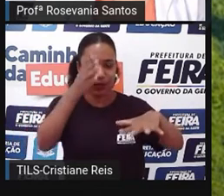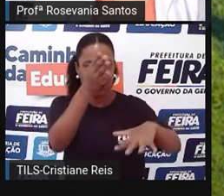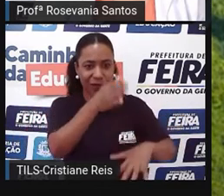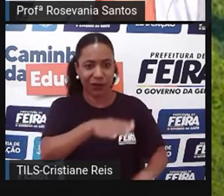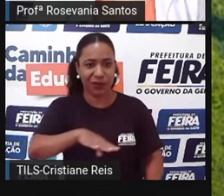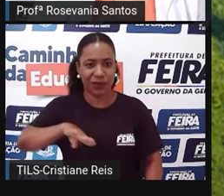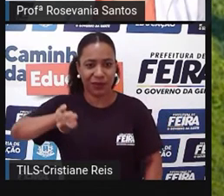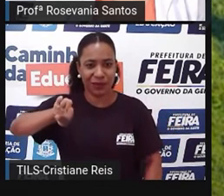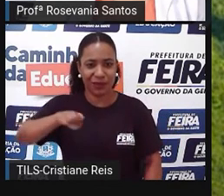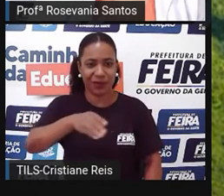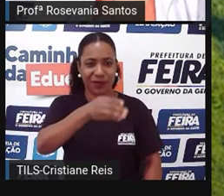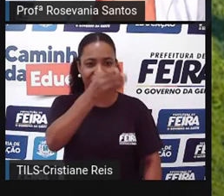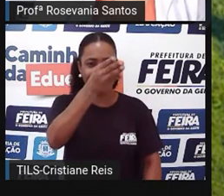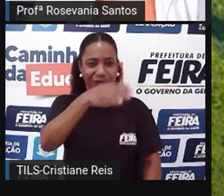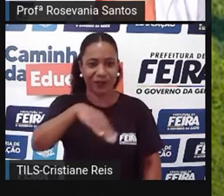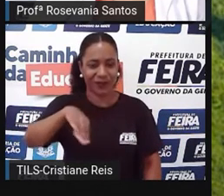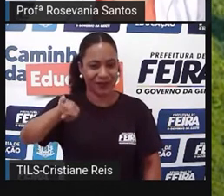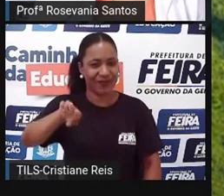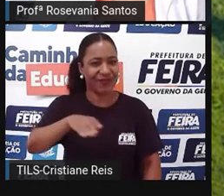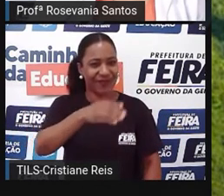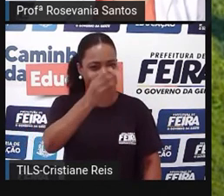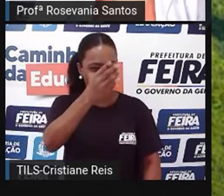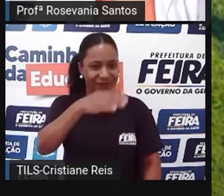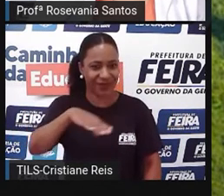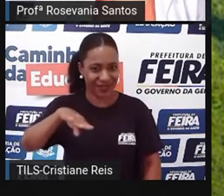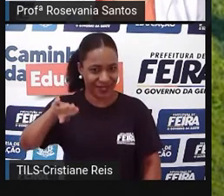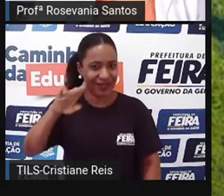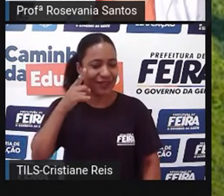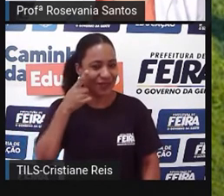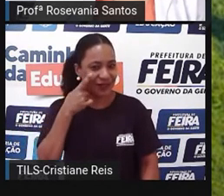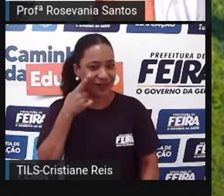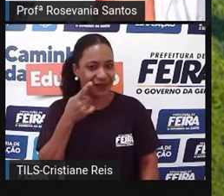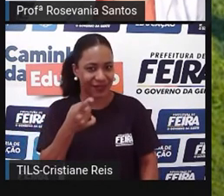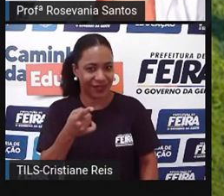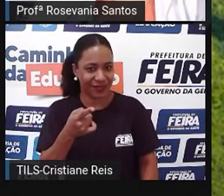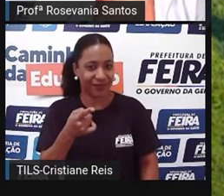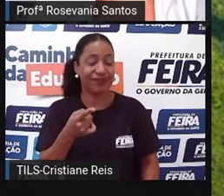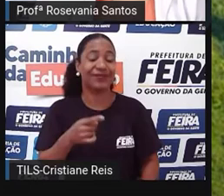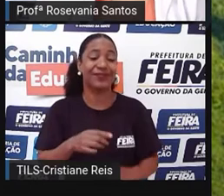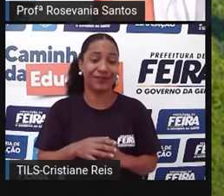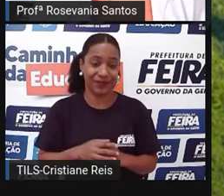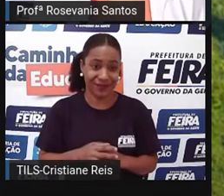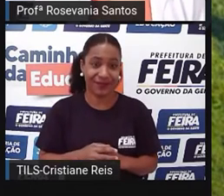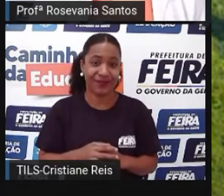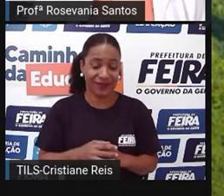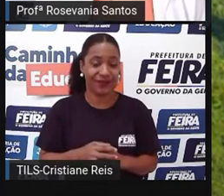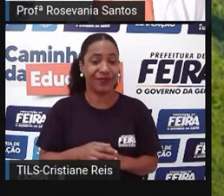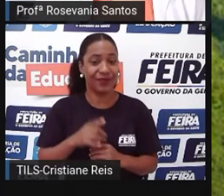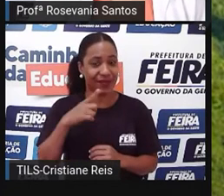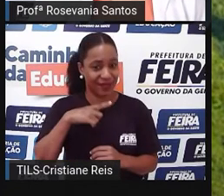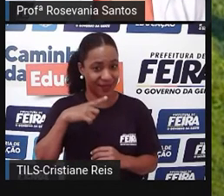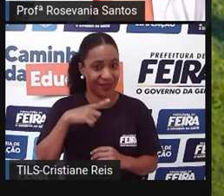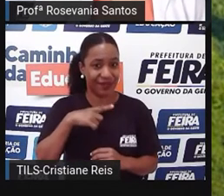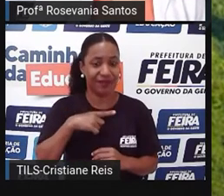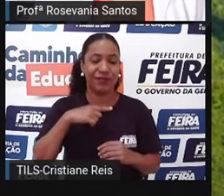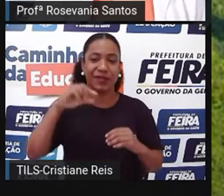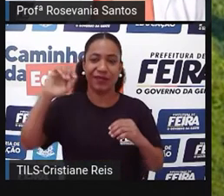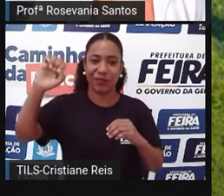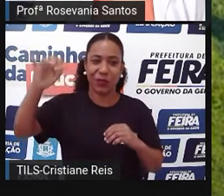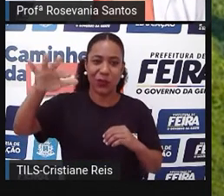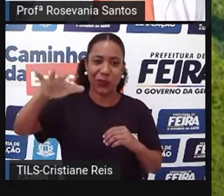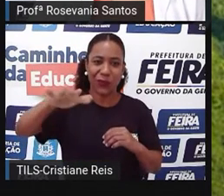Ó, veja se não tem essa área, né, de erosão aqui que a gente está observando. Então, é esse,